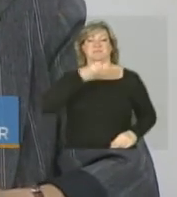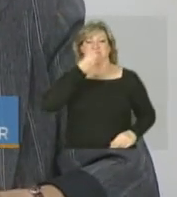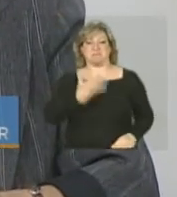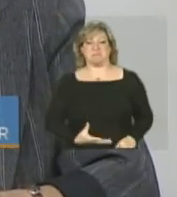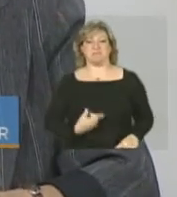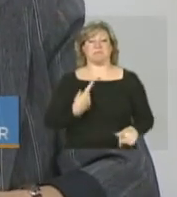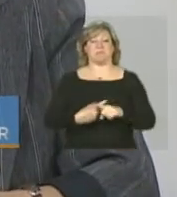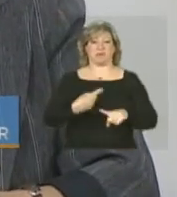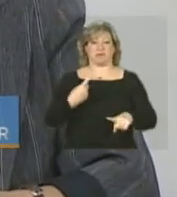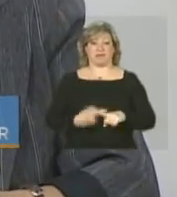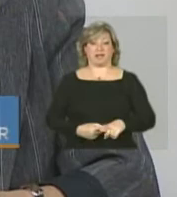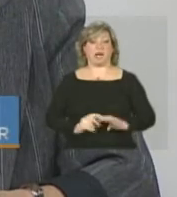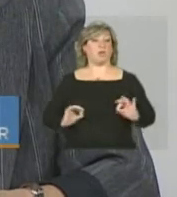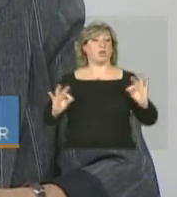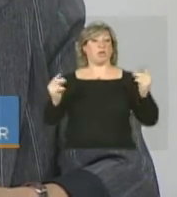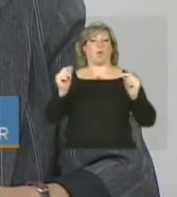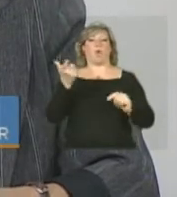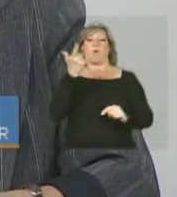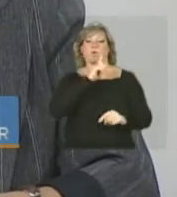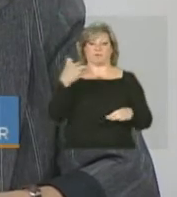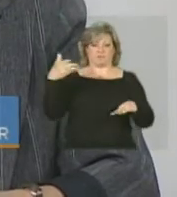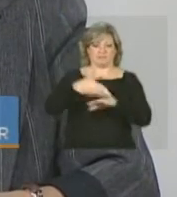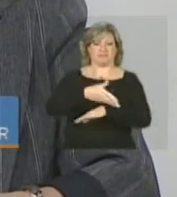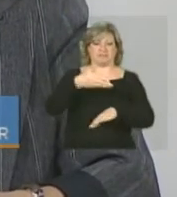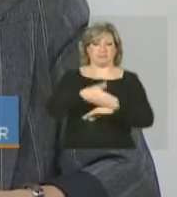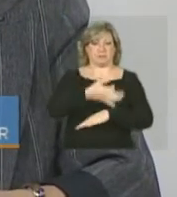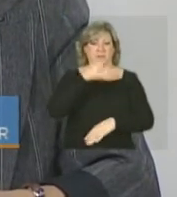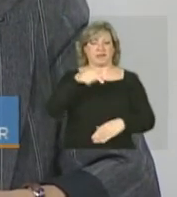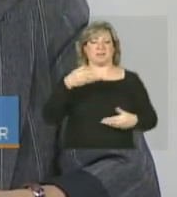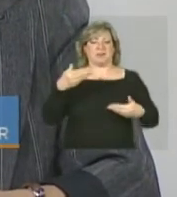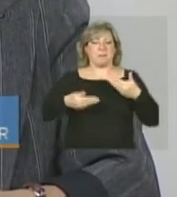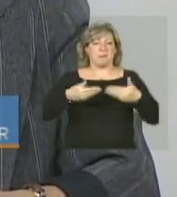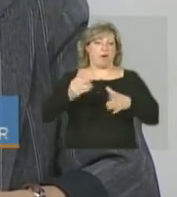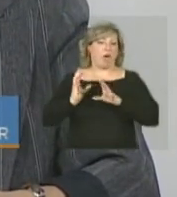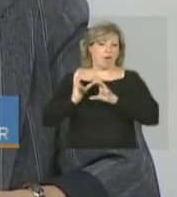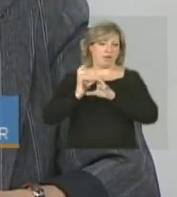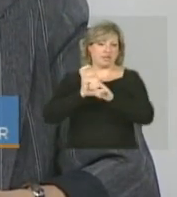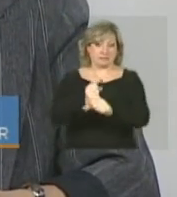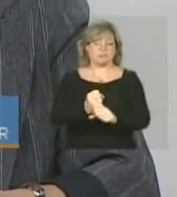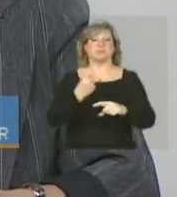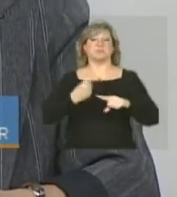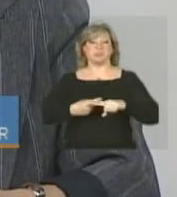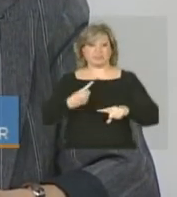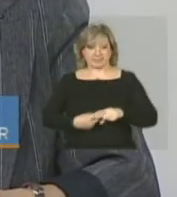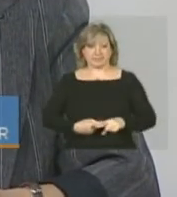especialmente quem tiver participado desse processo, porque